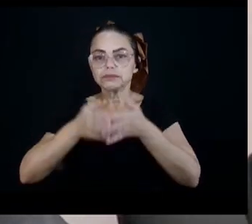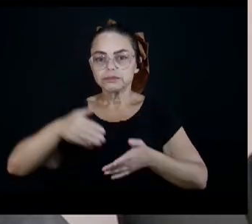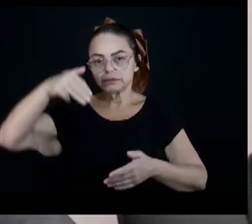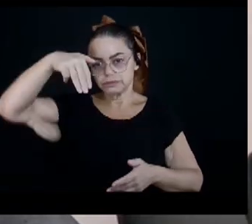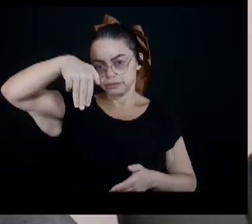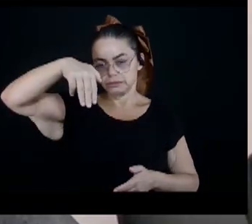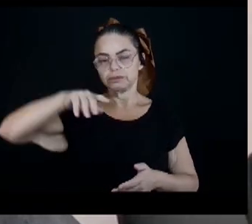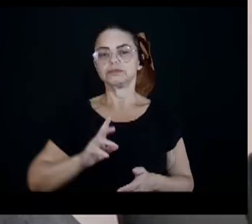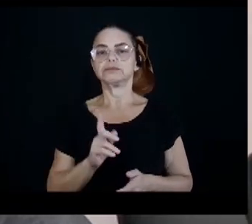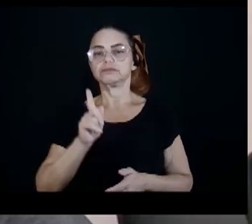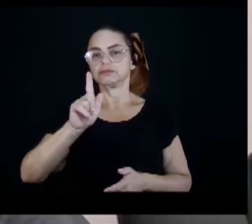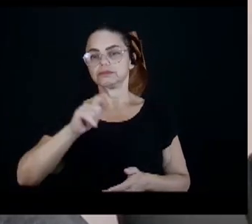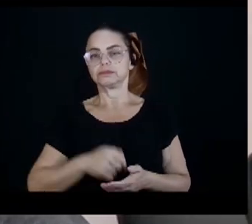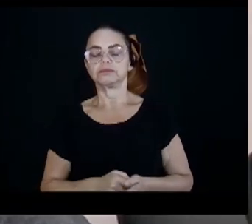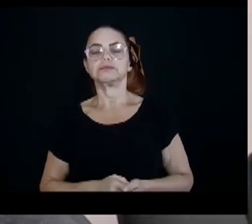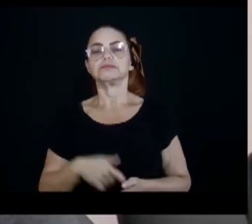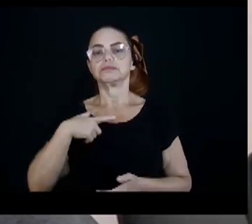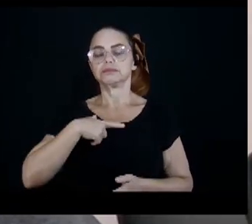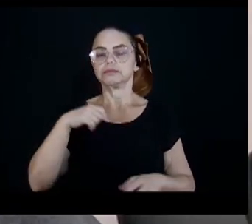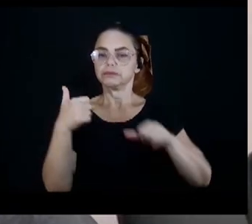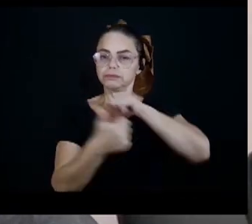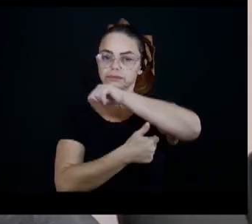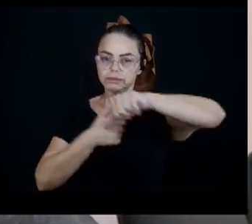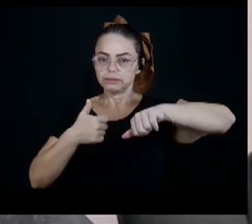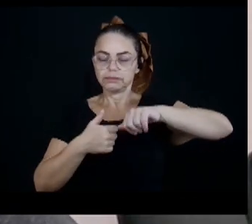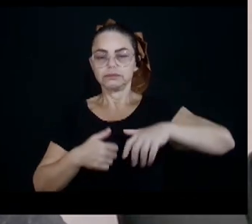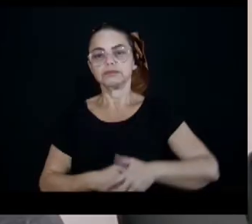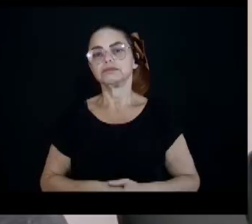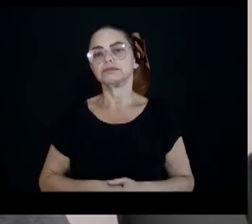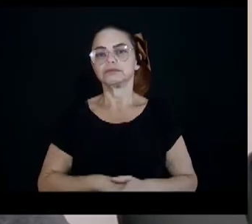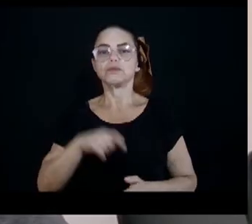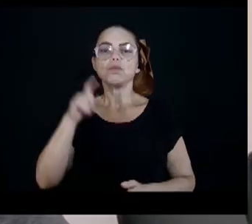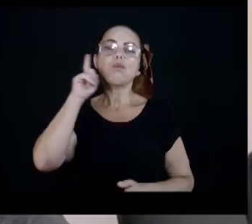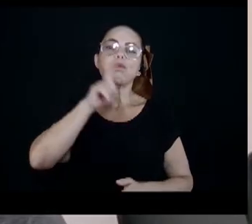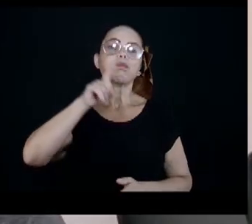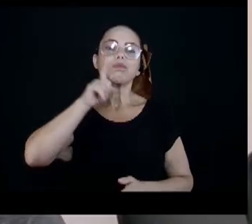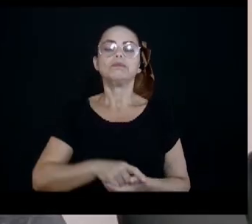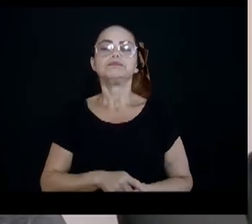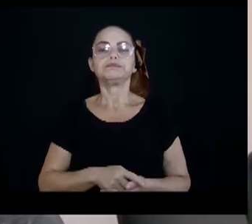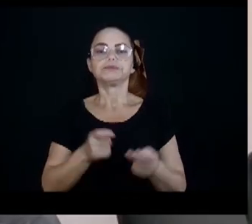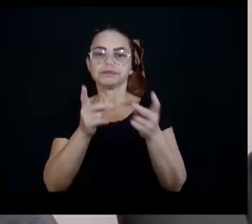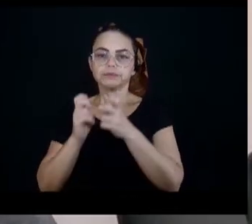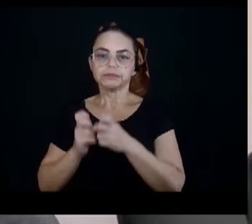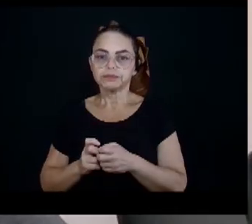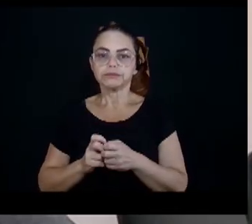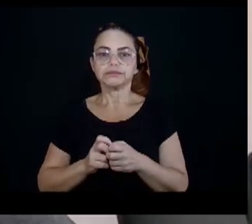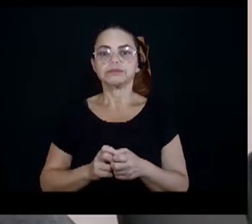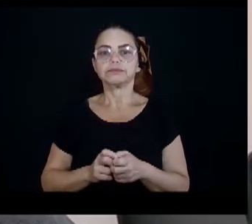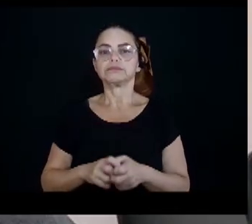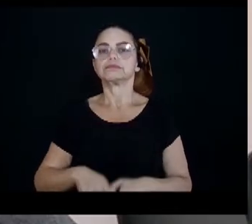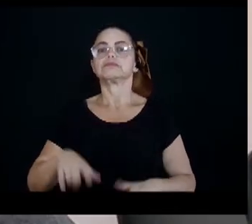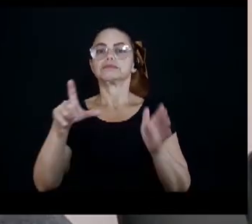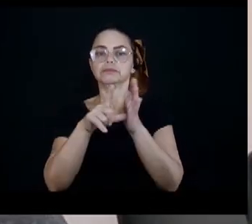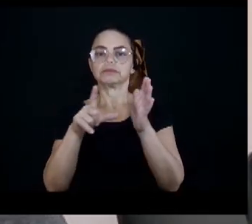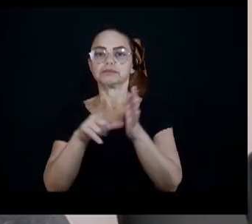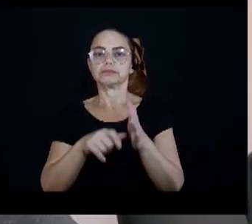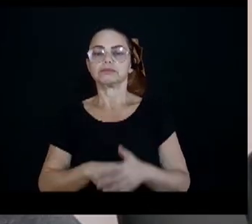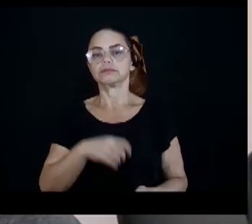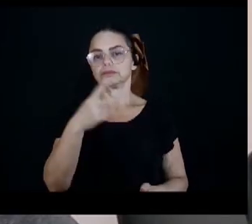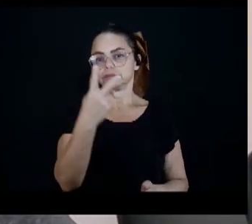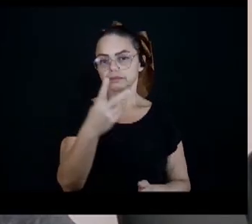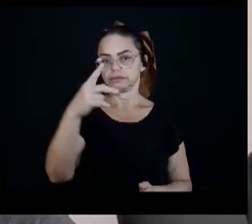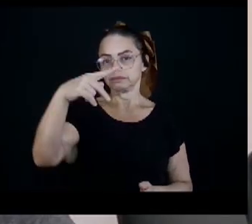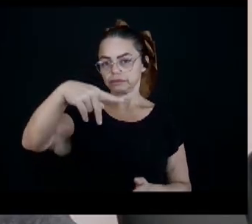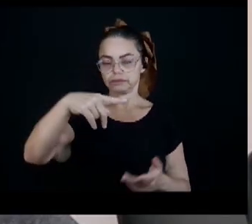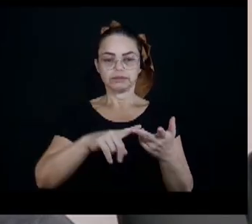isso já está modificando. Nos Estados Unidos já estão verificando que as confecções elas têm que focar 2 no P, 2